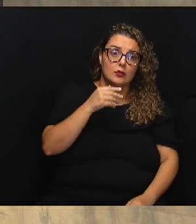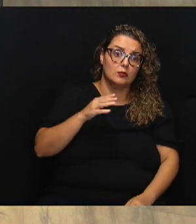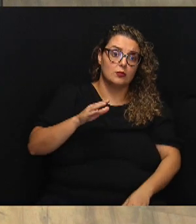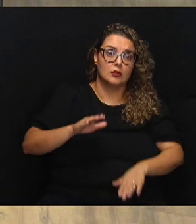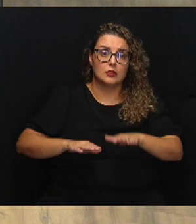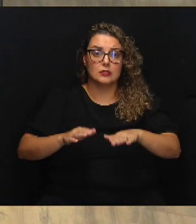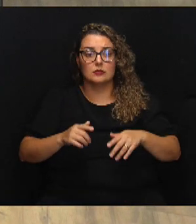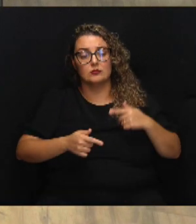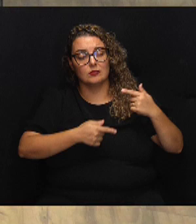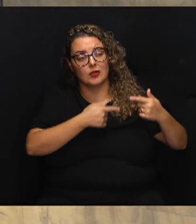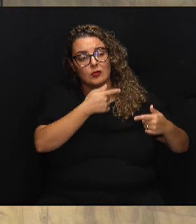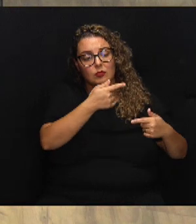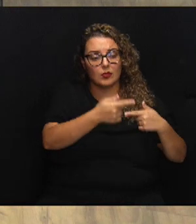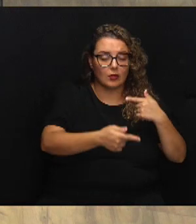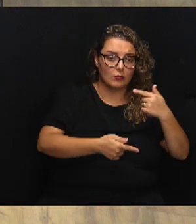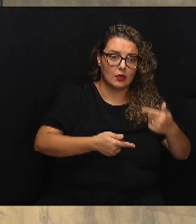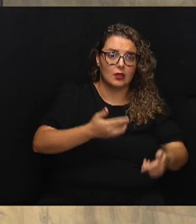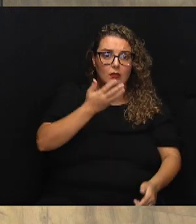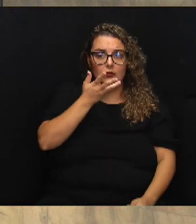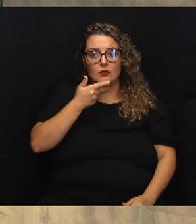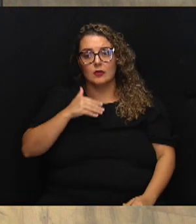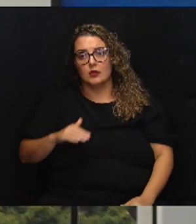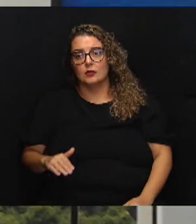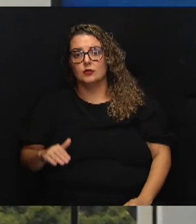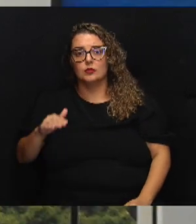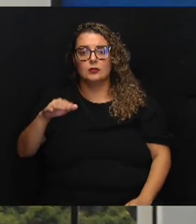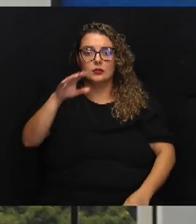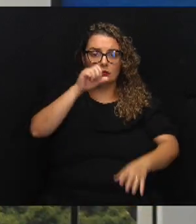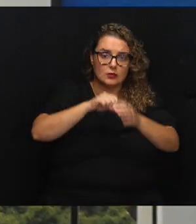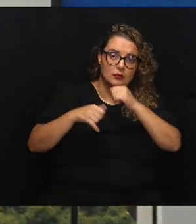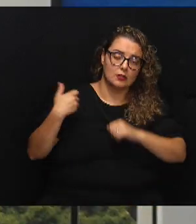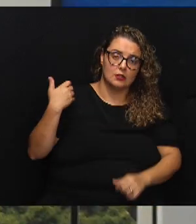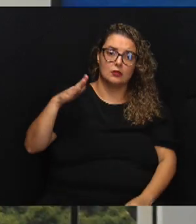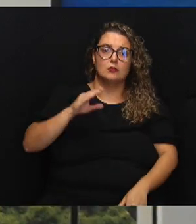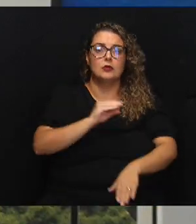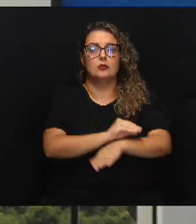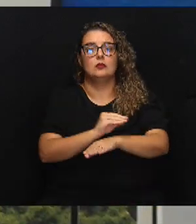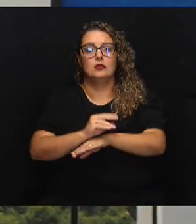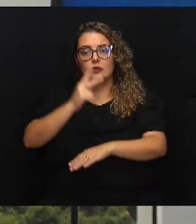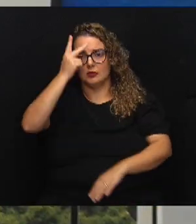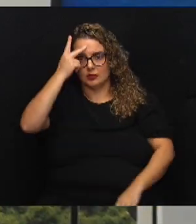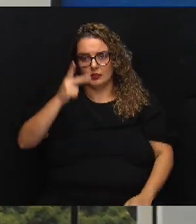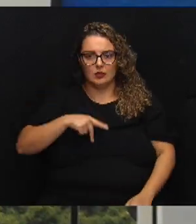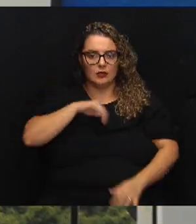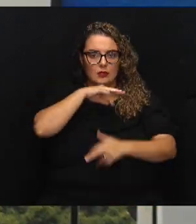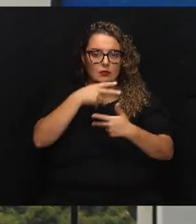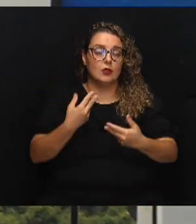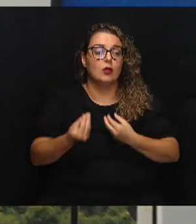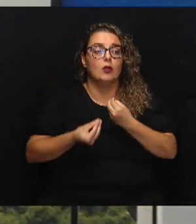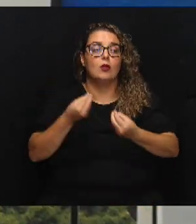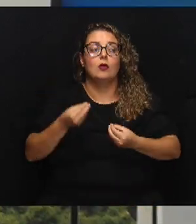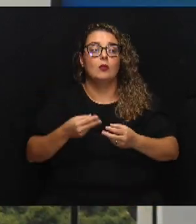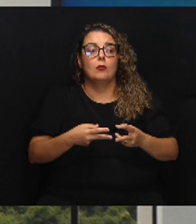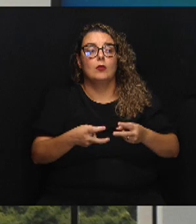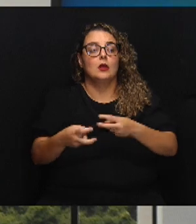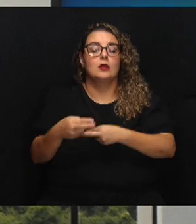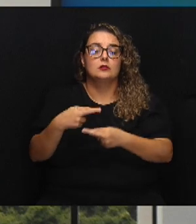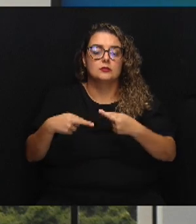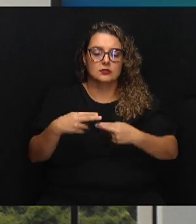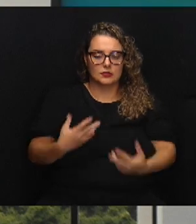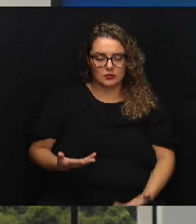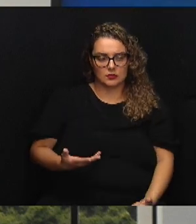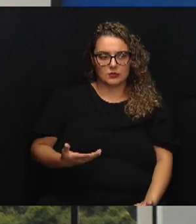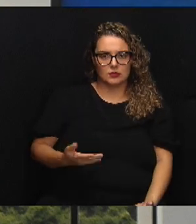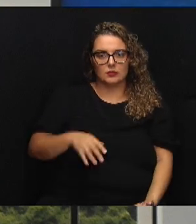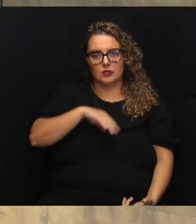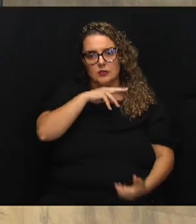de uma geração para outra, a criança vai ter que ser adulta para cuidar do seu próprio animal? Como é que você enxerga esta relação da